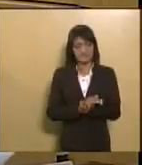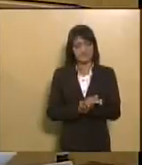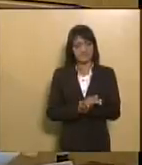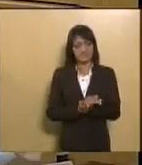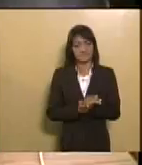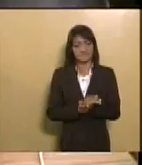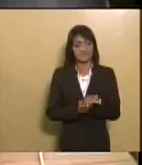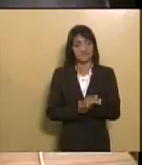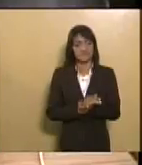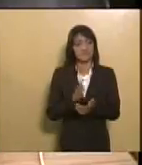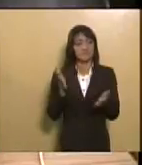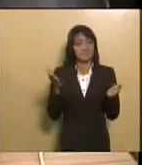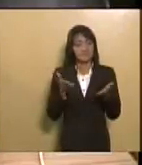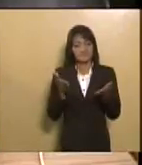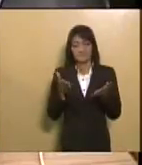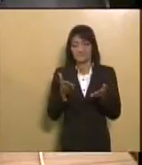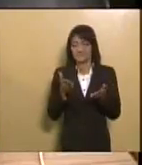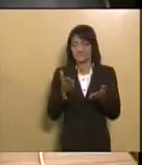reflexão feita